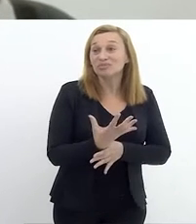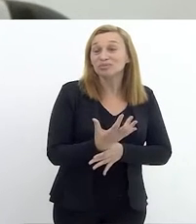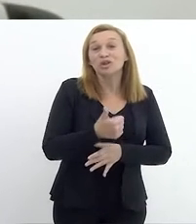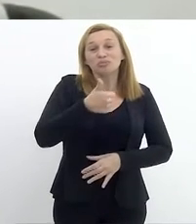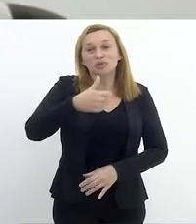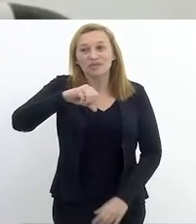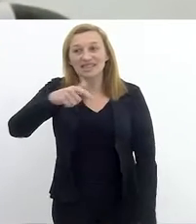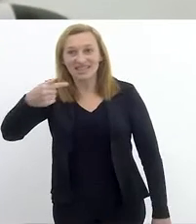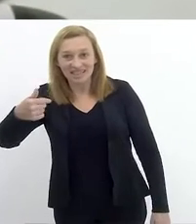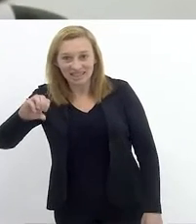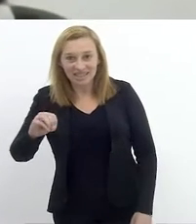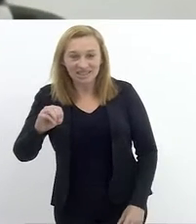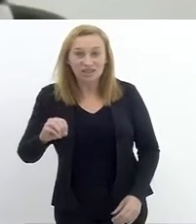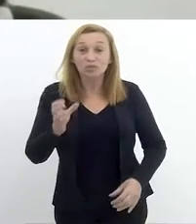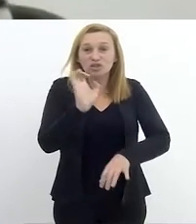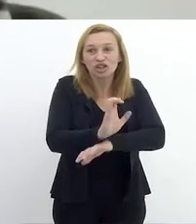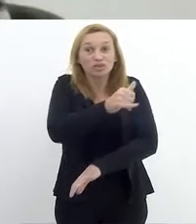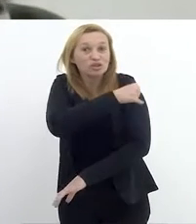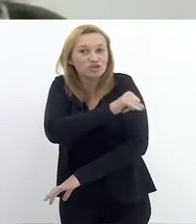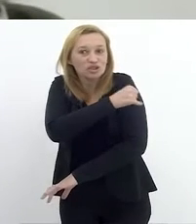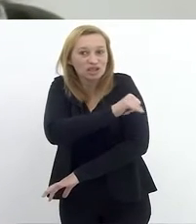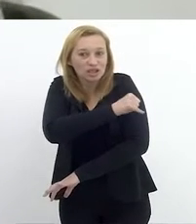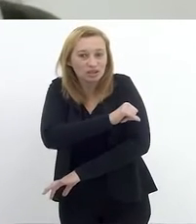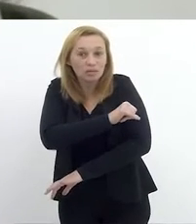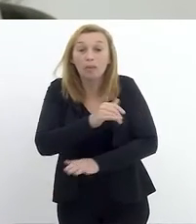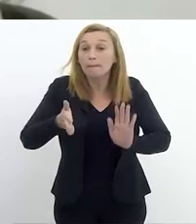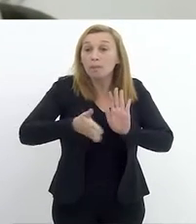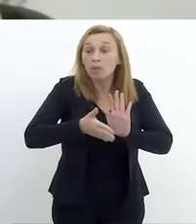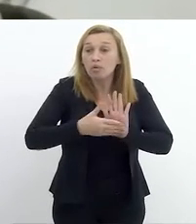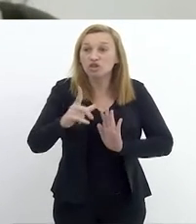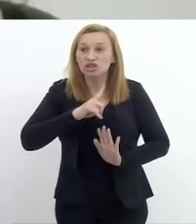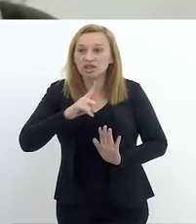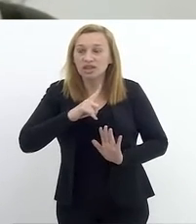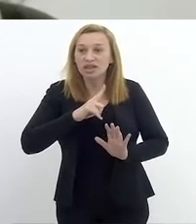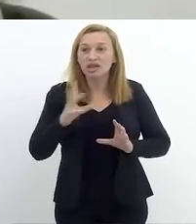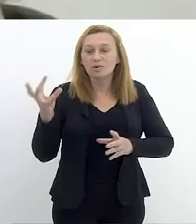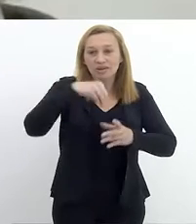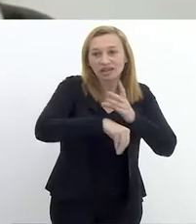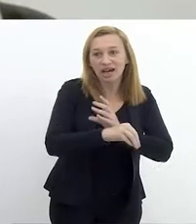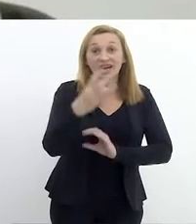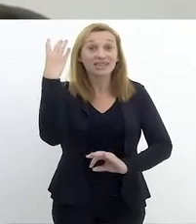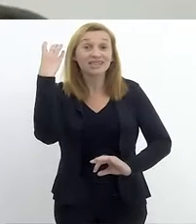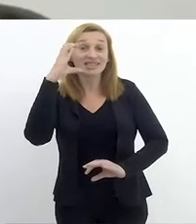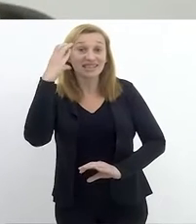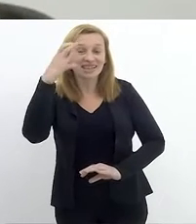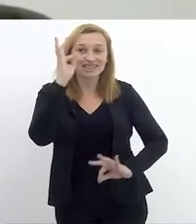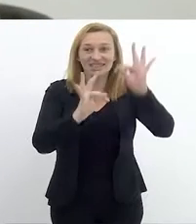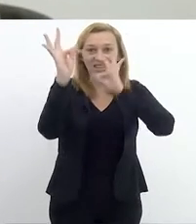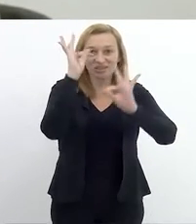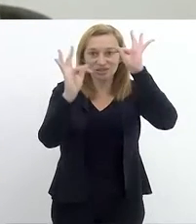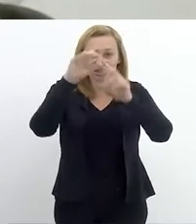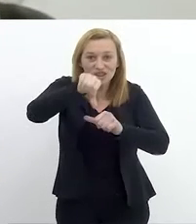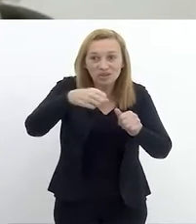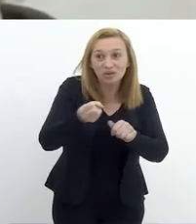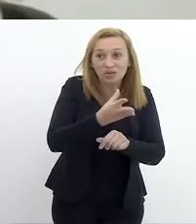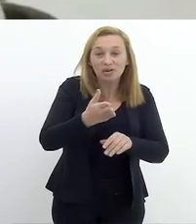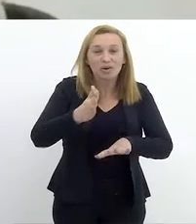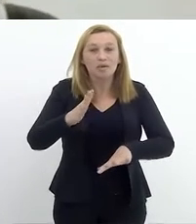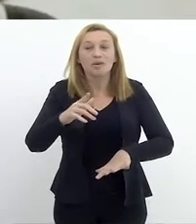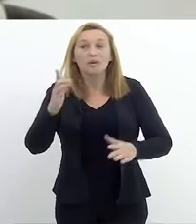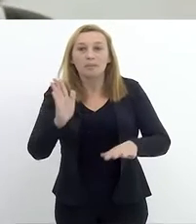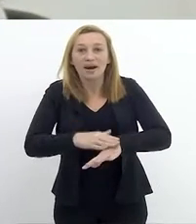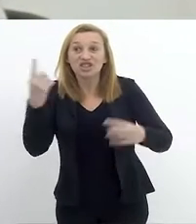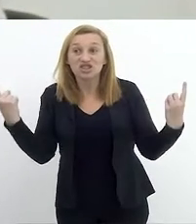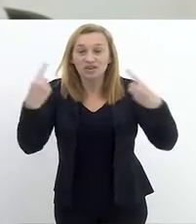Criada em 1980, a Fundação de Amparo à Pesquisa do Estado do Rio de Janeiro tem como propósito fomentar a ciência, tecnologia e